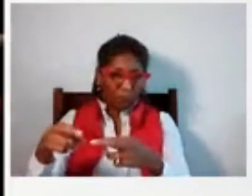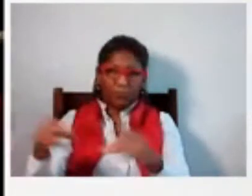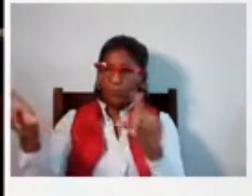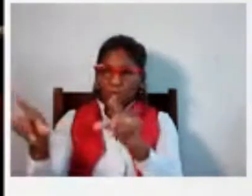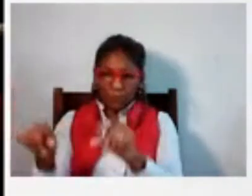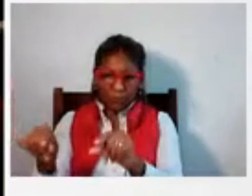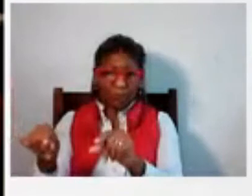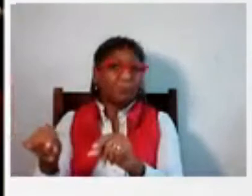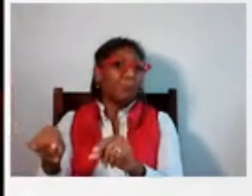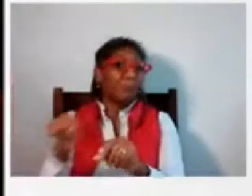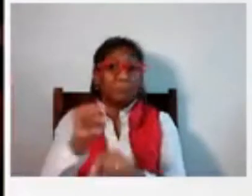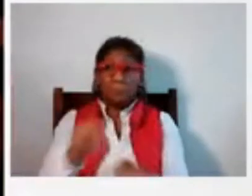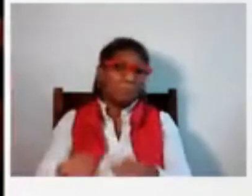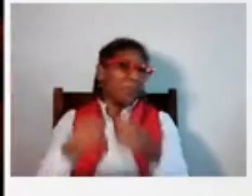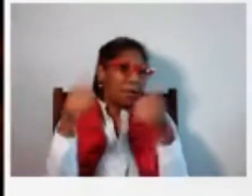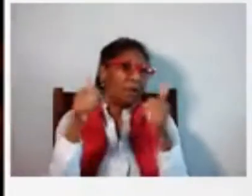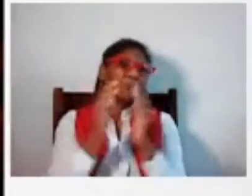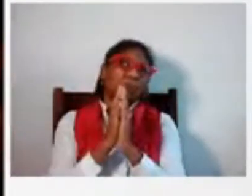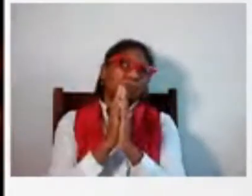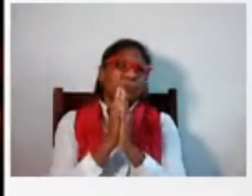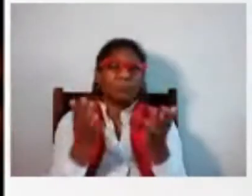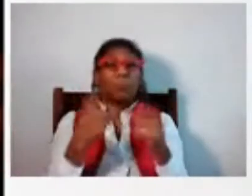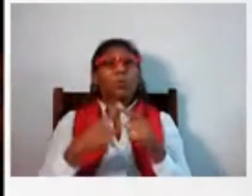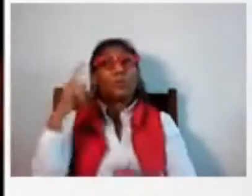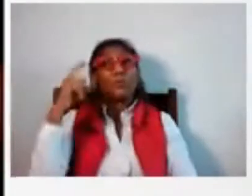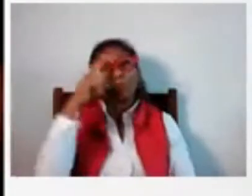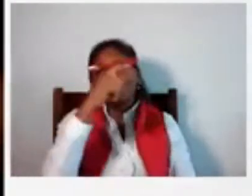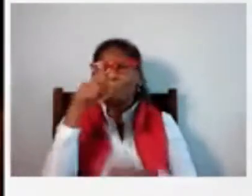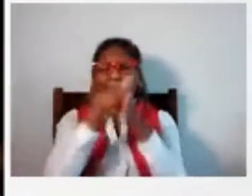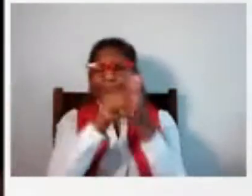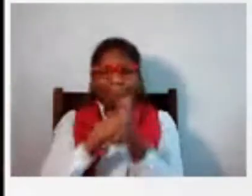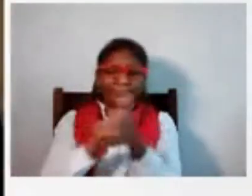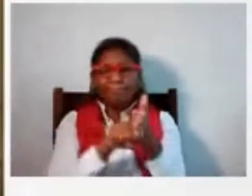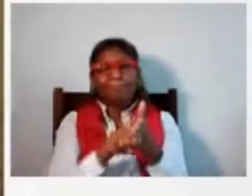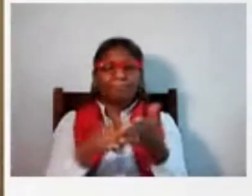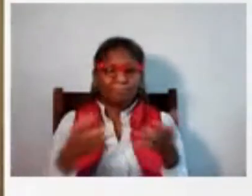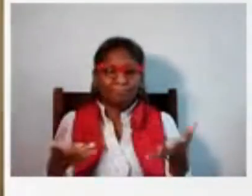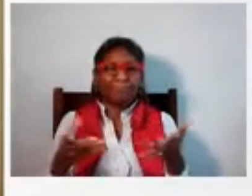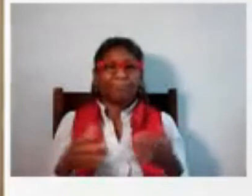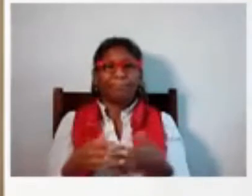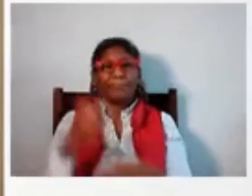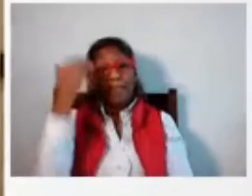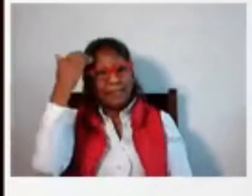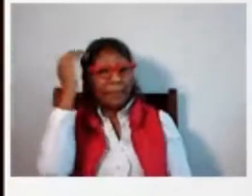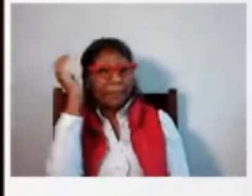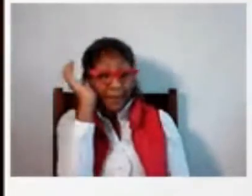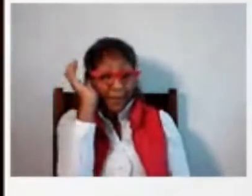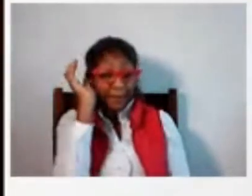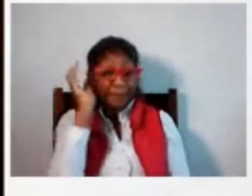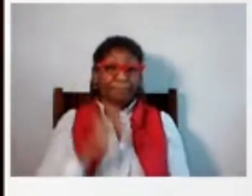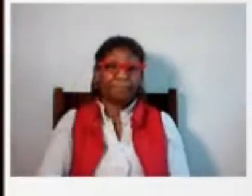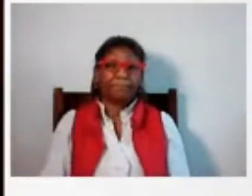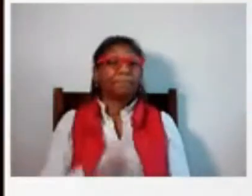um alerta sobre a dificuldade que a gente tem em relação a Santa Maria. Mas